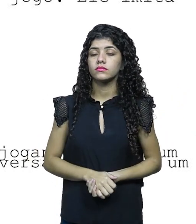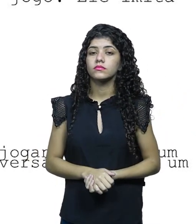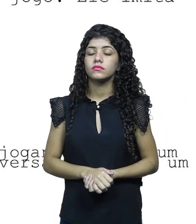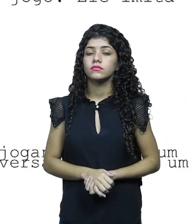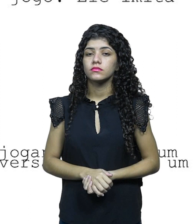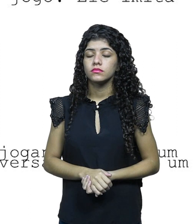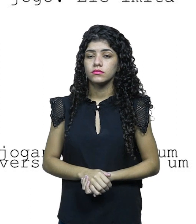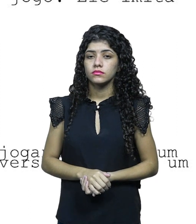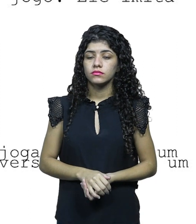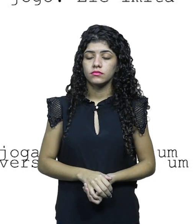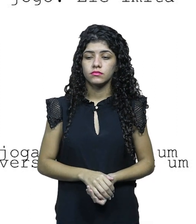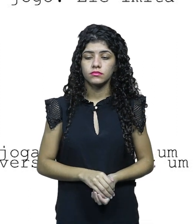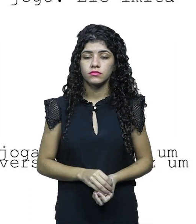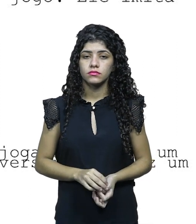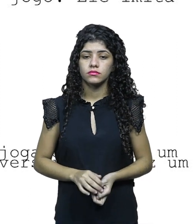alta,